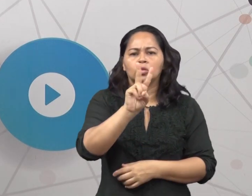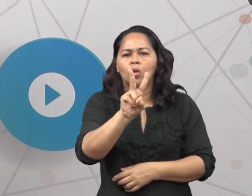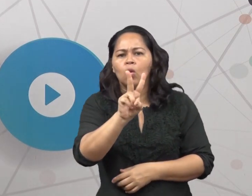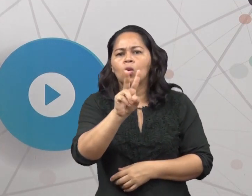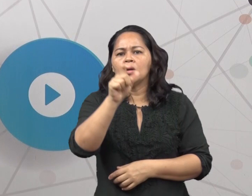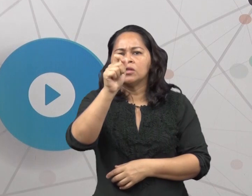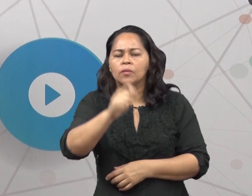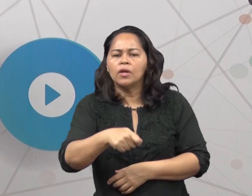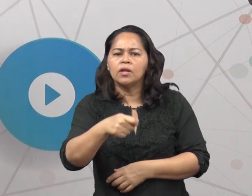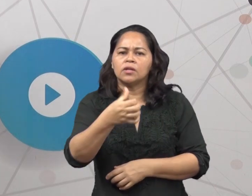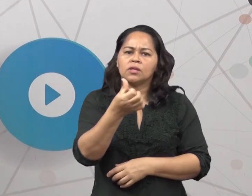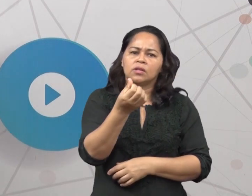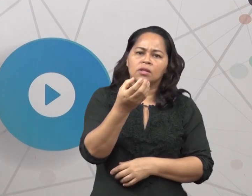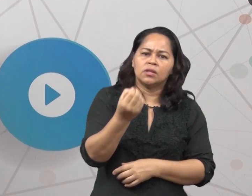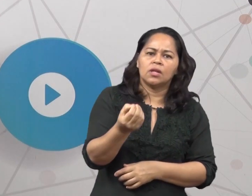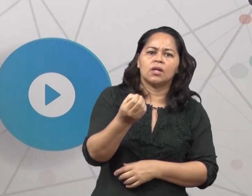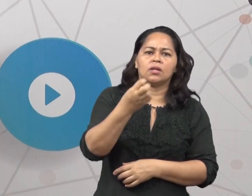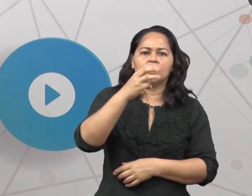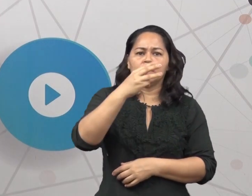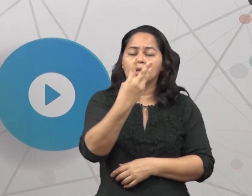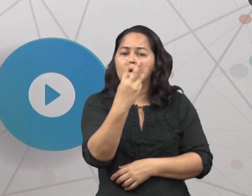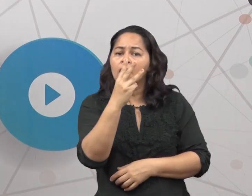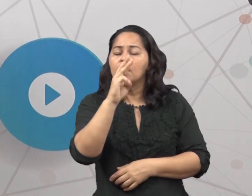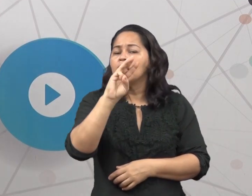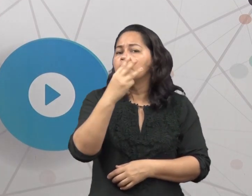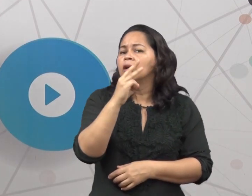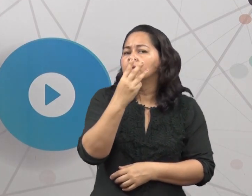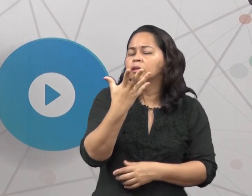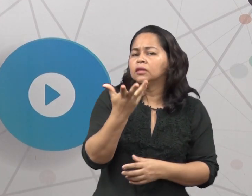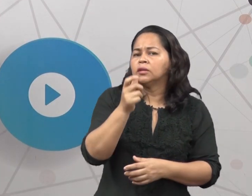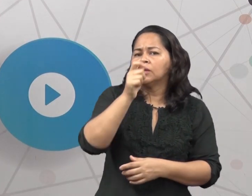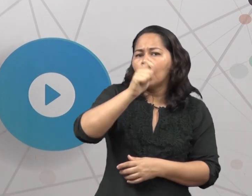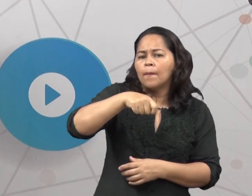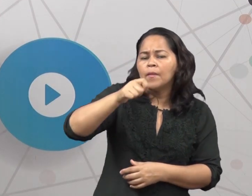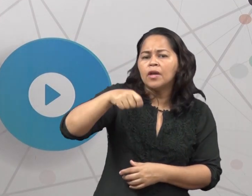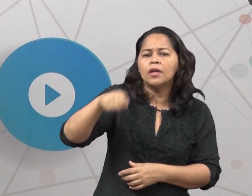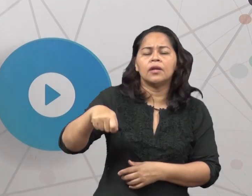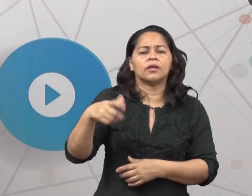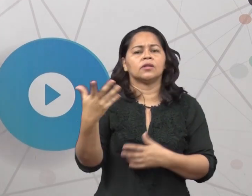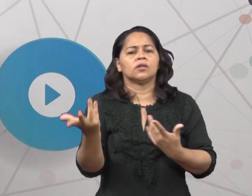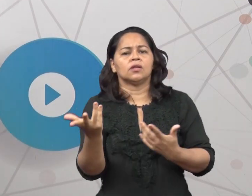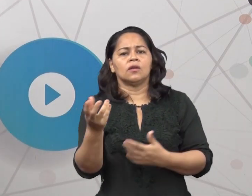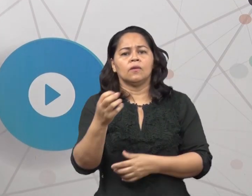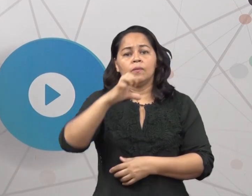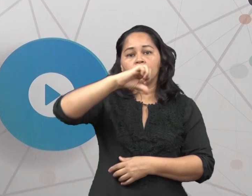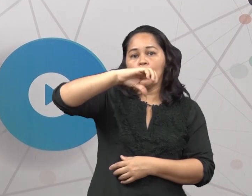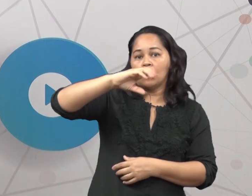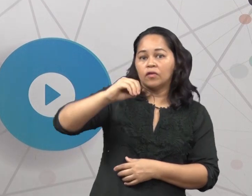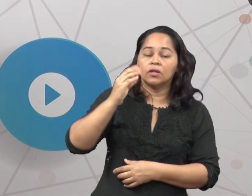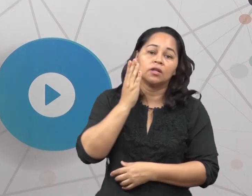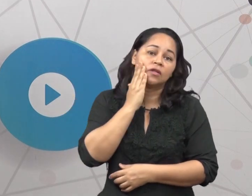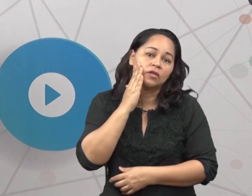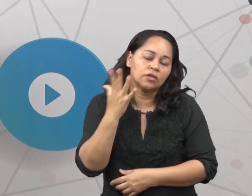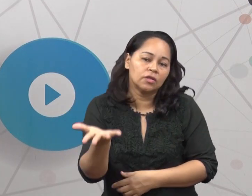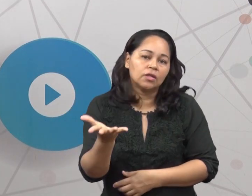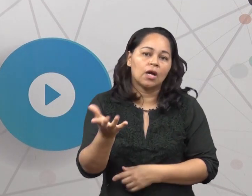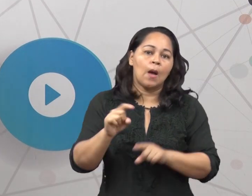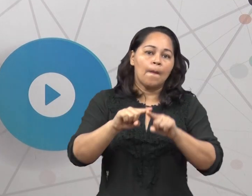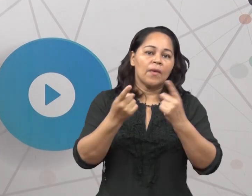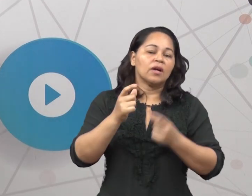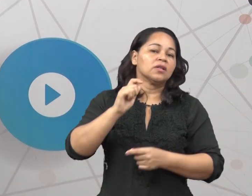3 meses, 90 dias. Nós temos essa base de contagem de meses de 30 dias. Mas só que os meses de